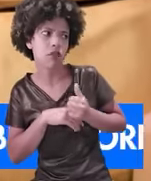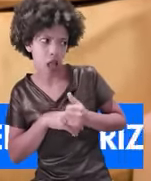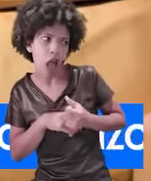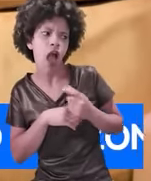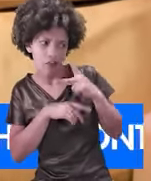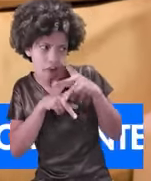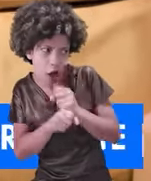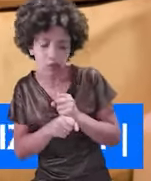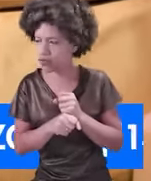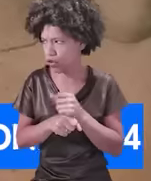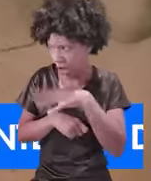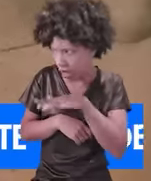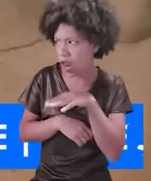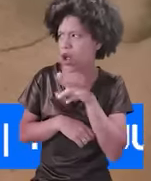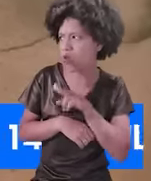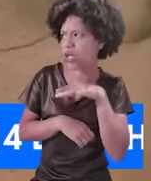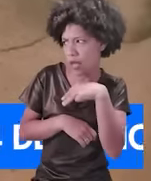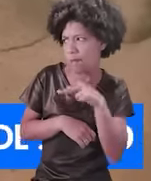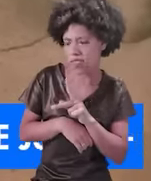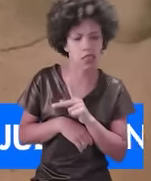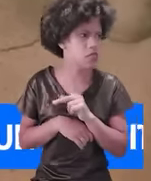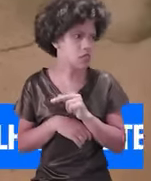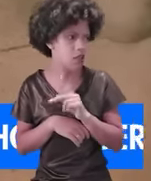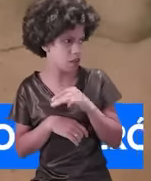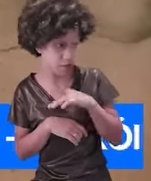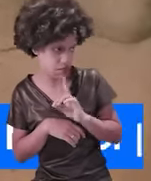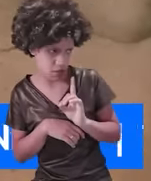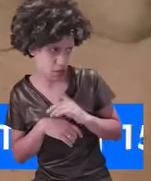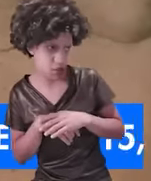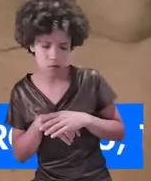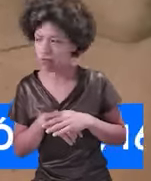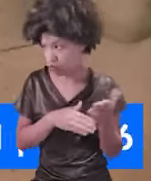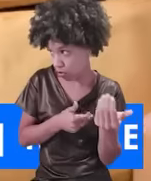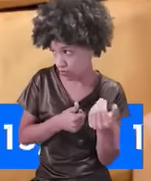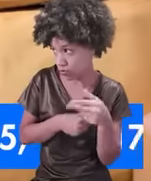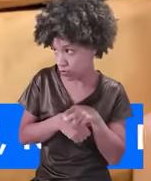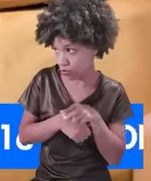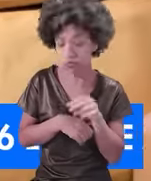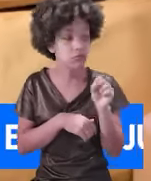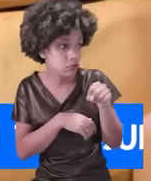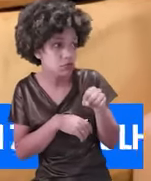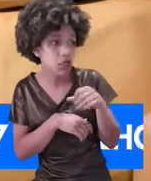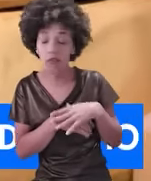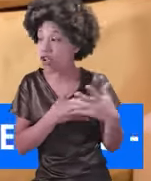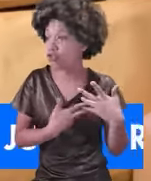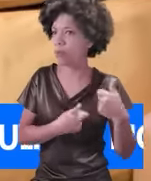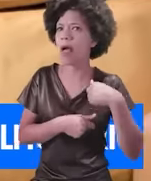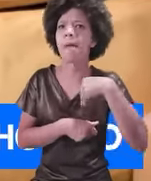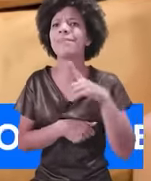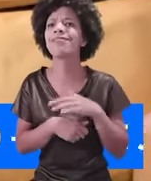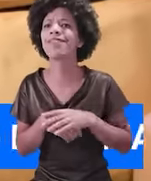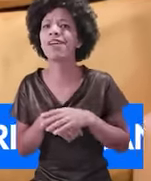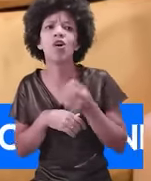uma galera usamos quem me dê a sua turma né não não jovens os caras me chama para tua mãe me deu